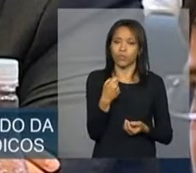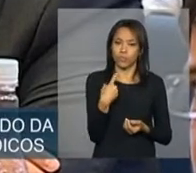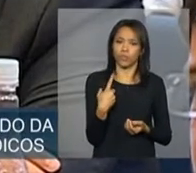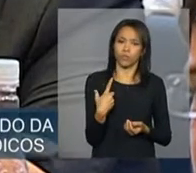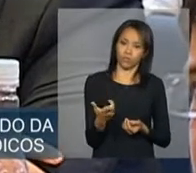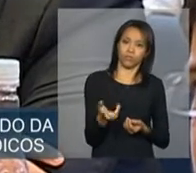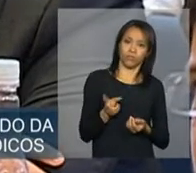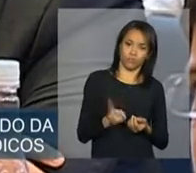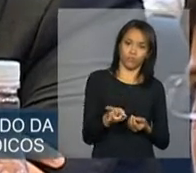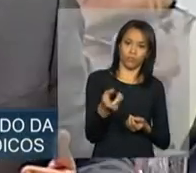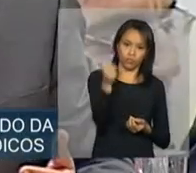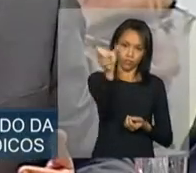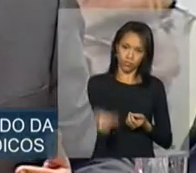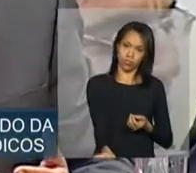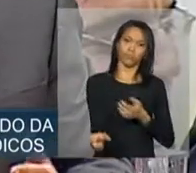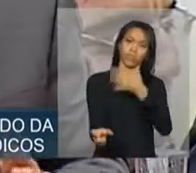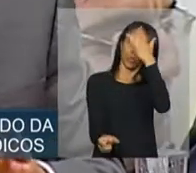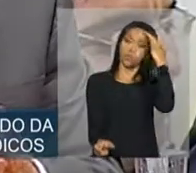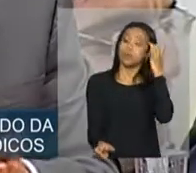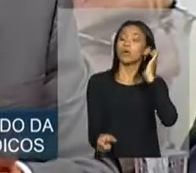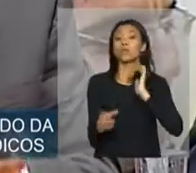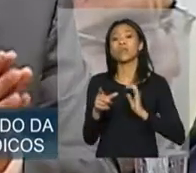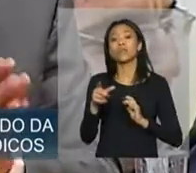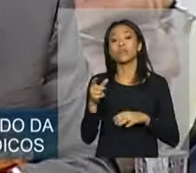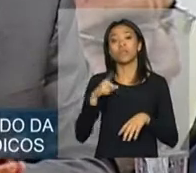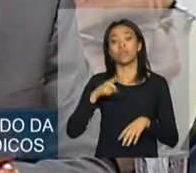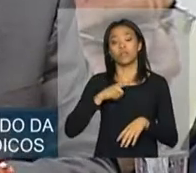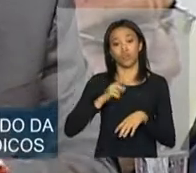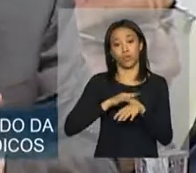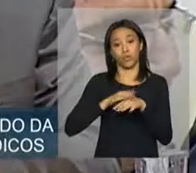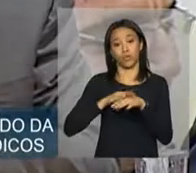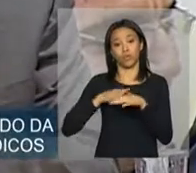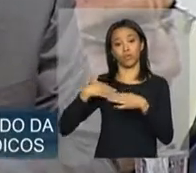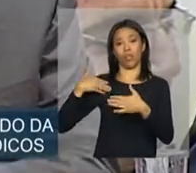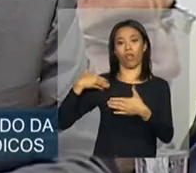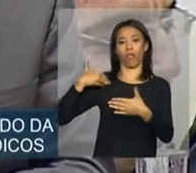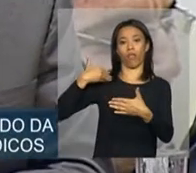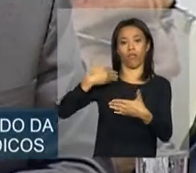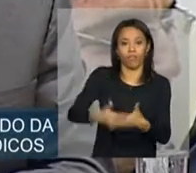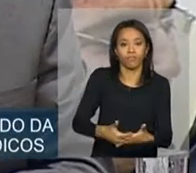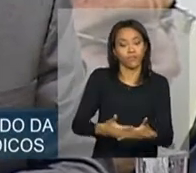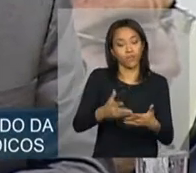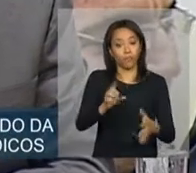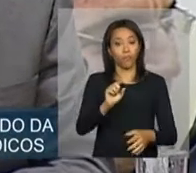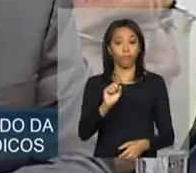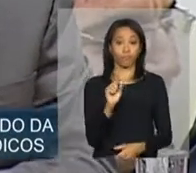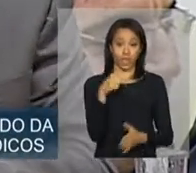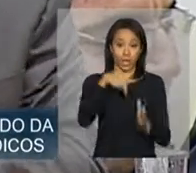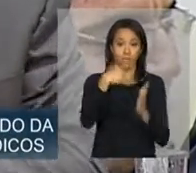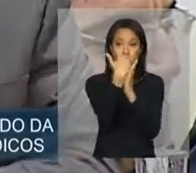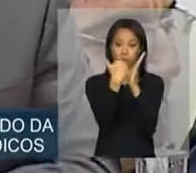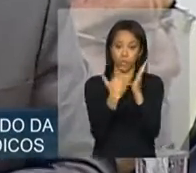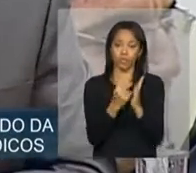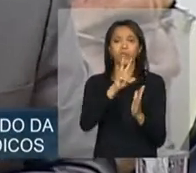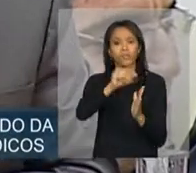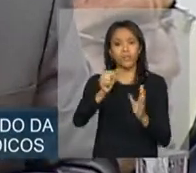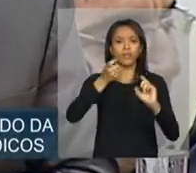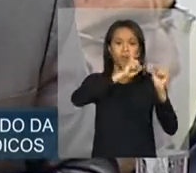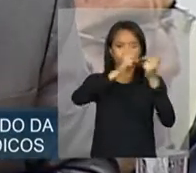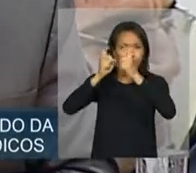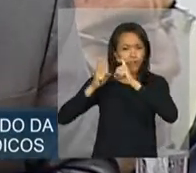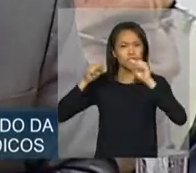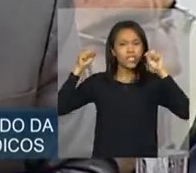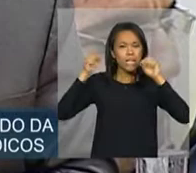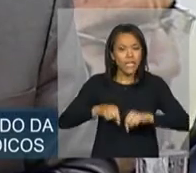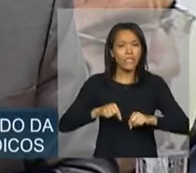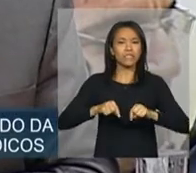oferta da medicação para uso crônico então nós estamos reforçar acho que uma das questões desse programa ele vai debater um pouco esse